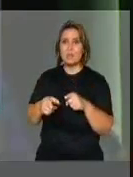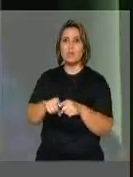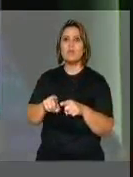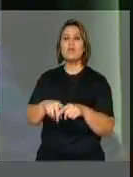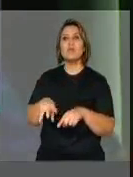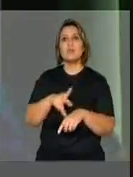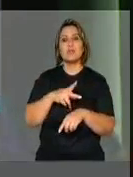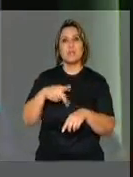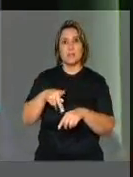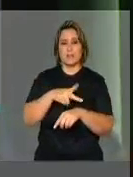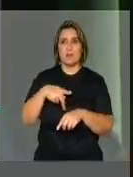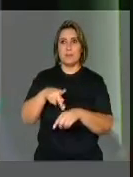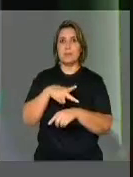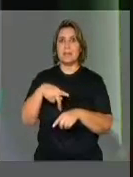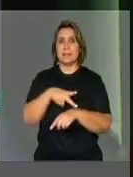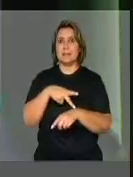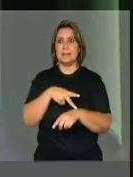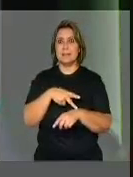dois países,